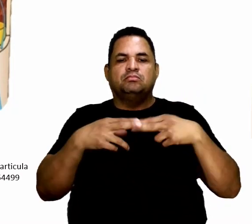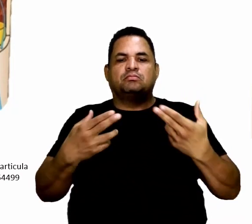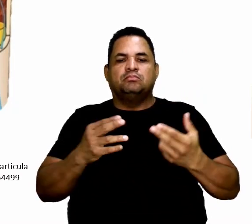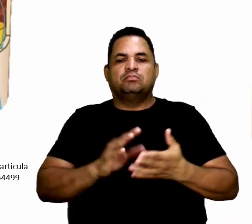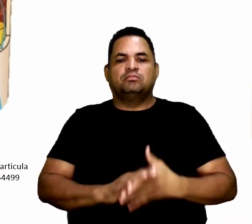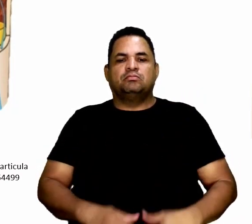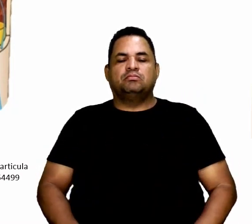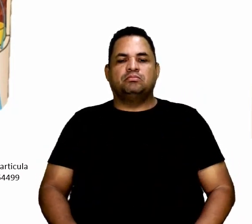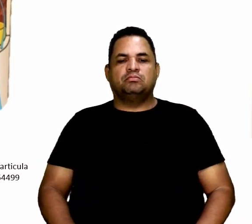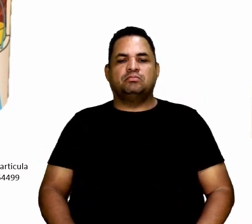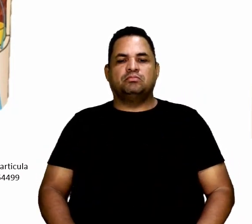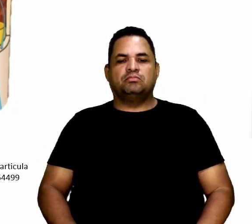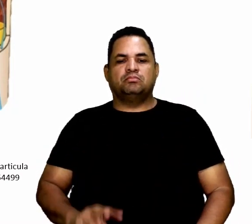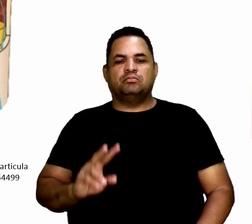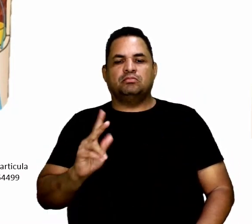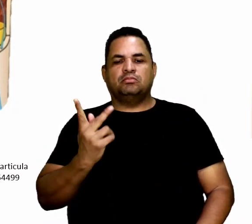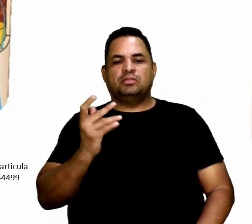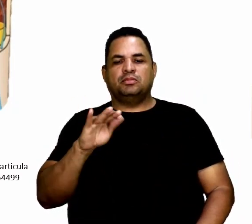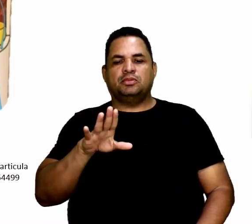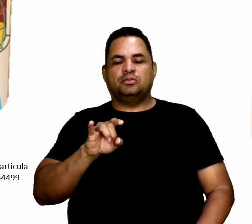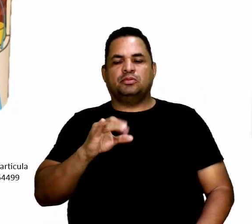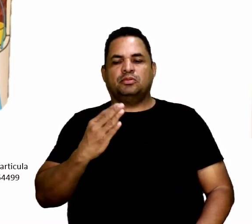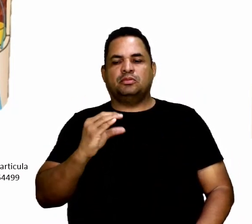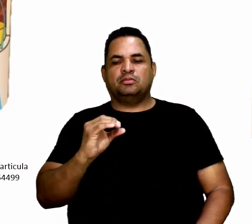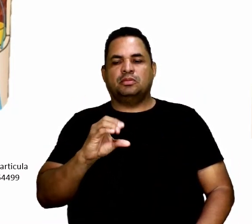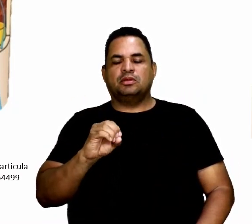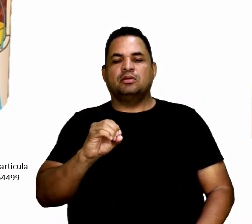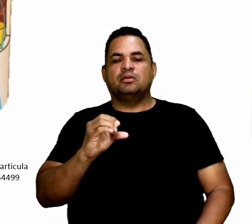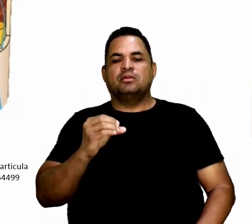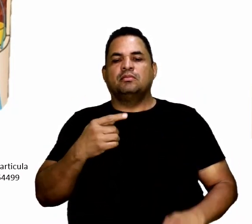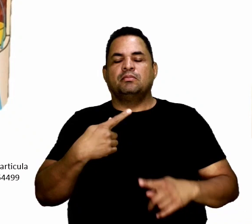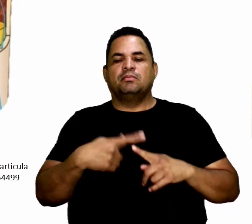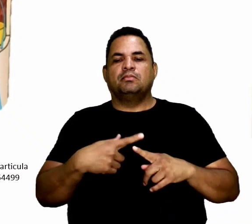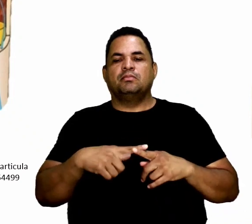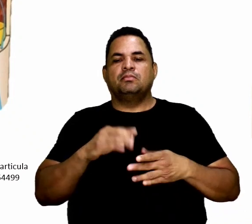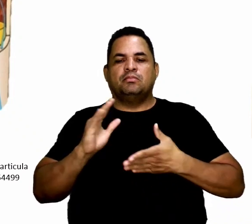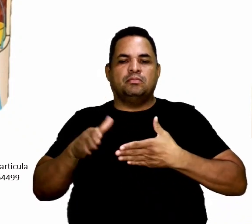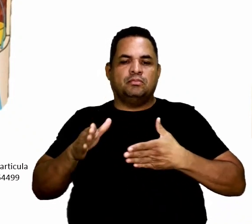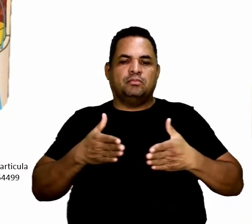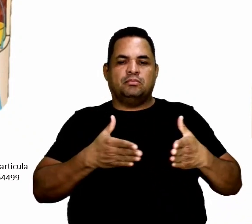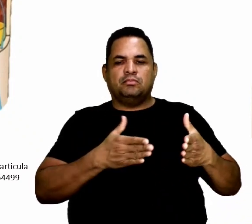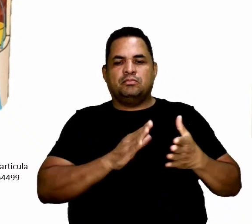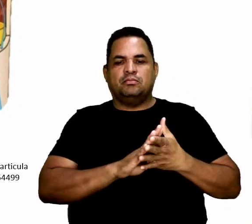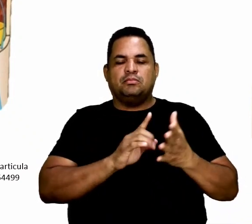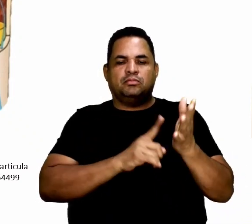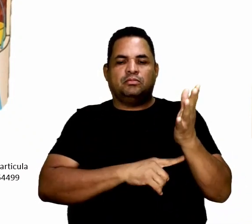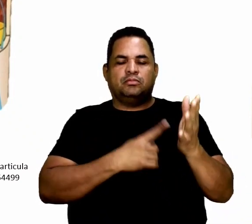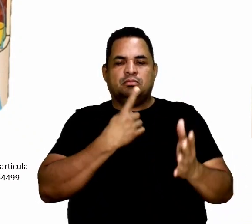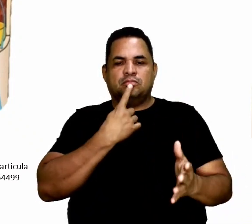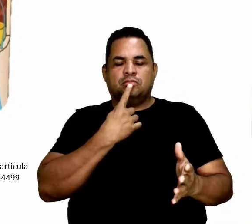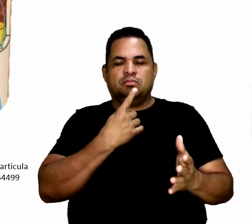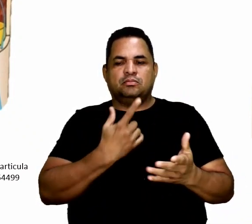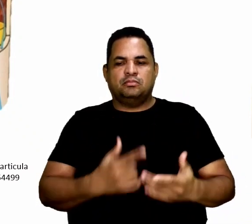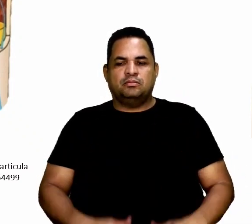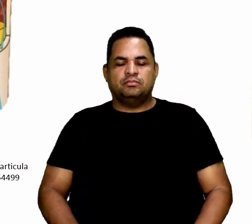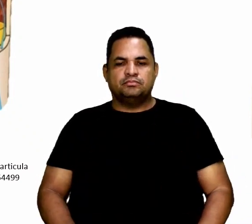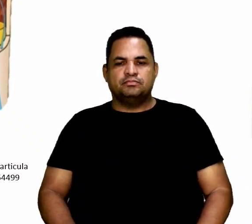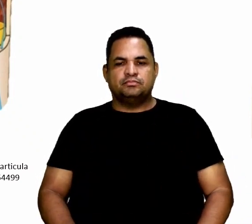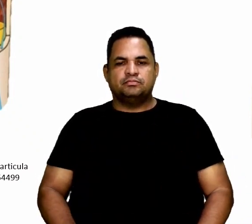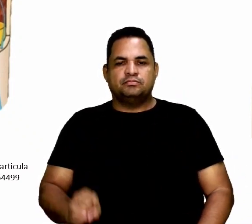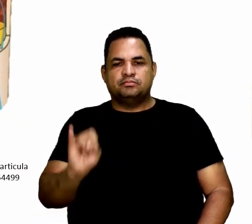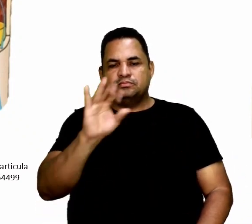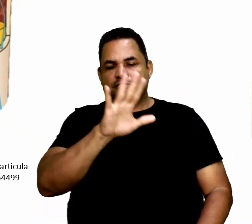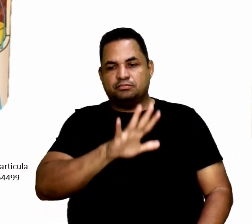são hematopoéticos. Essa é uma região hematopoética porque ela produz sangue, tá bom? Você observa na imagem que bem